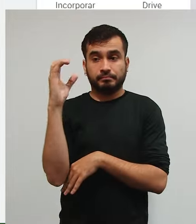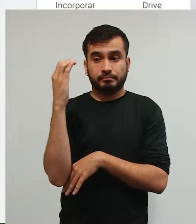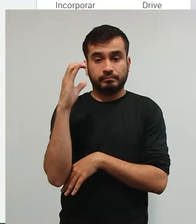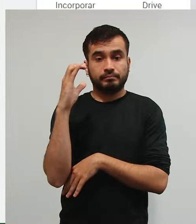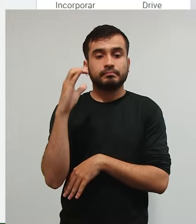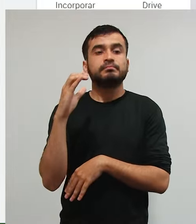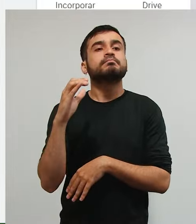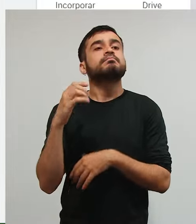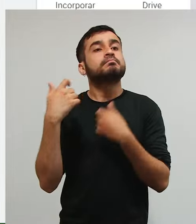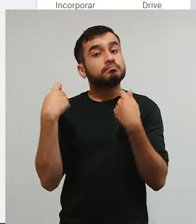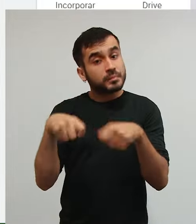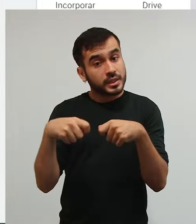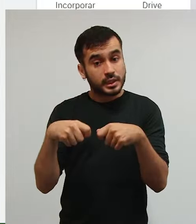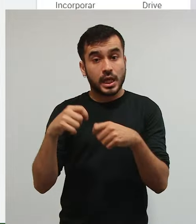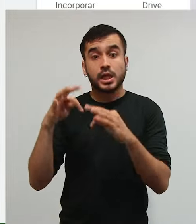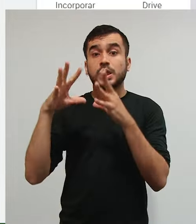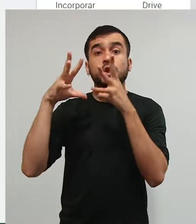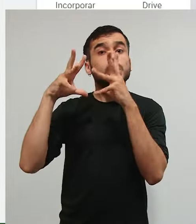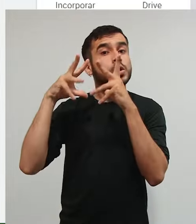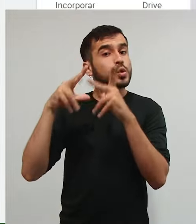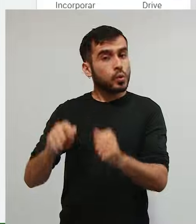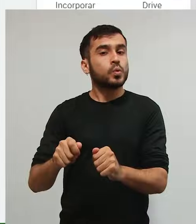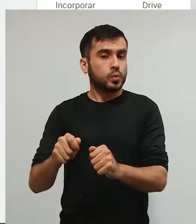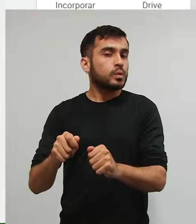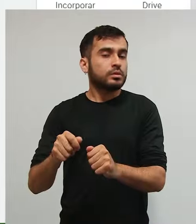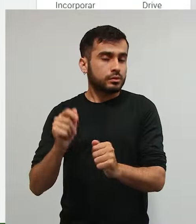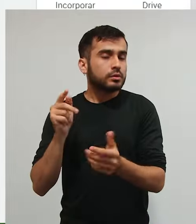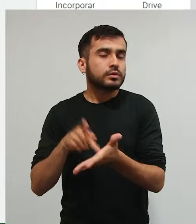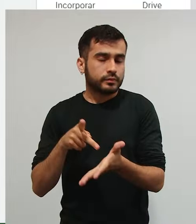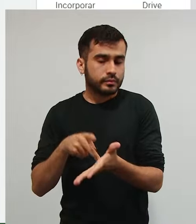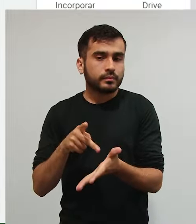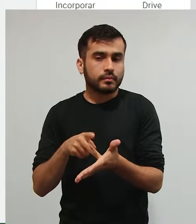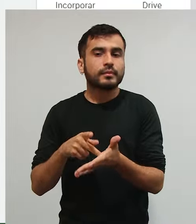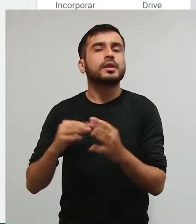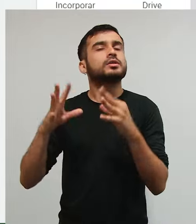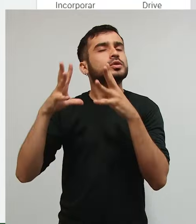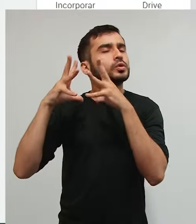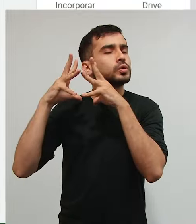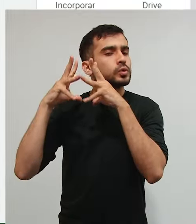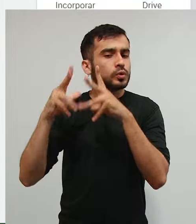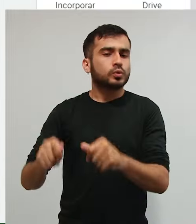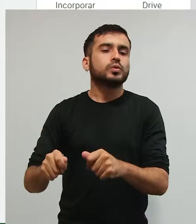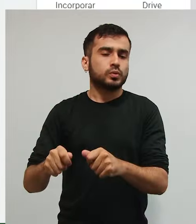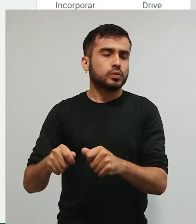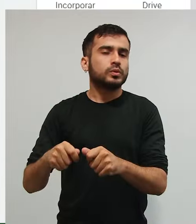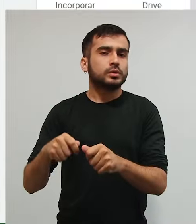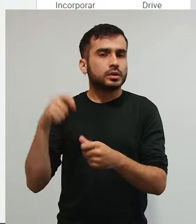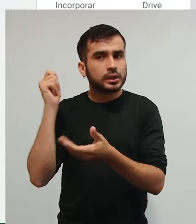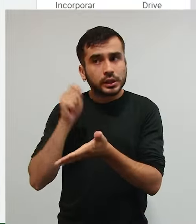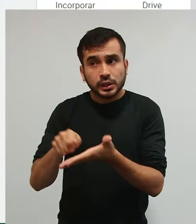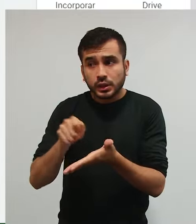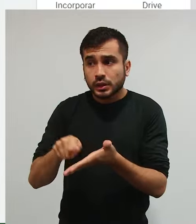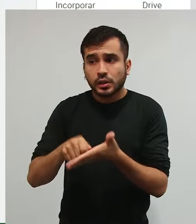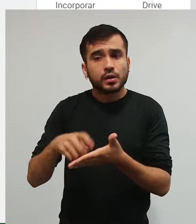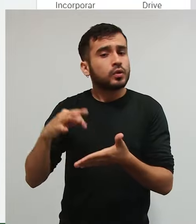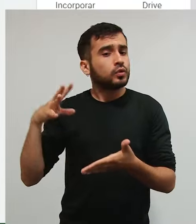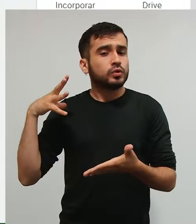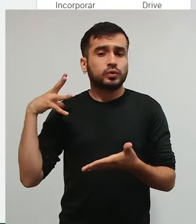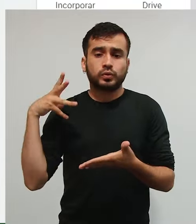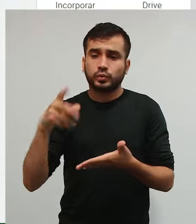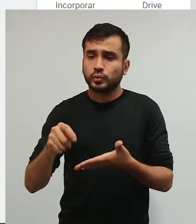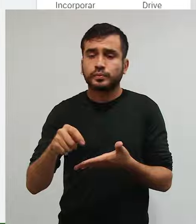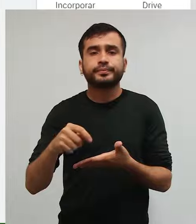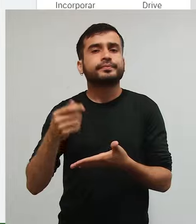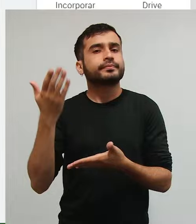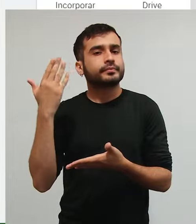Evidentemente que não. No processo de transcrição, né, científico, geralmente